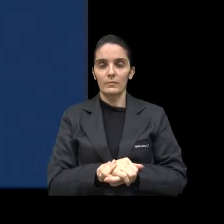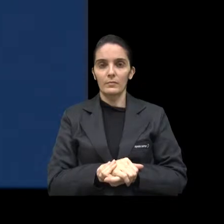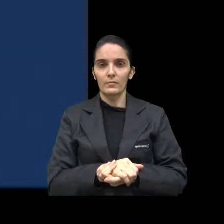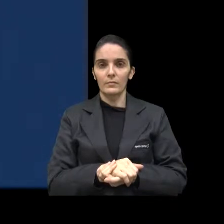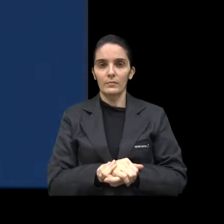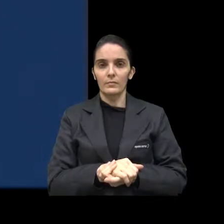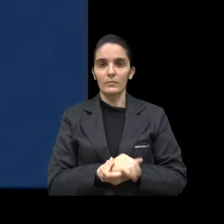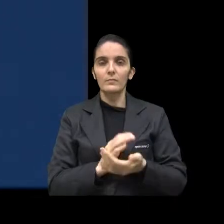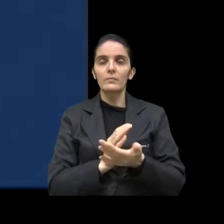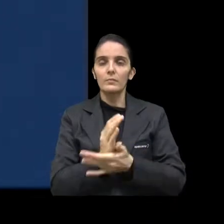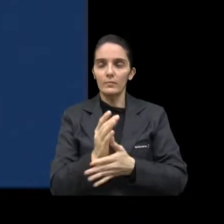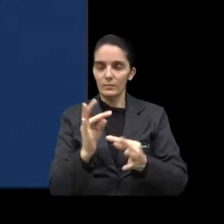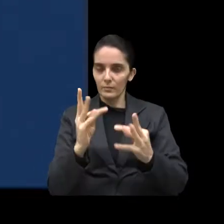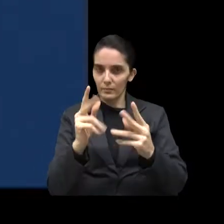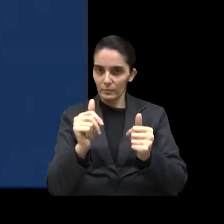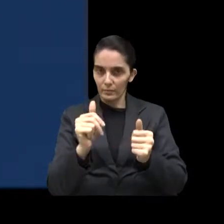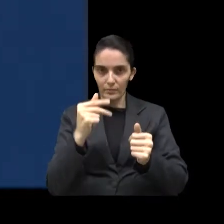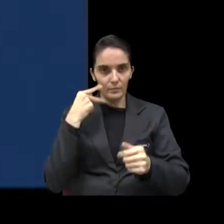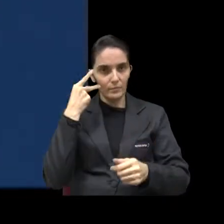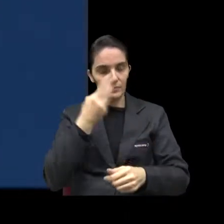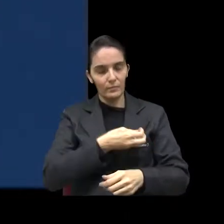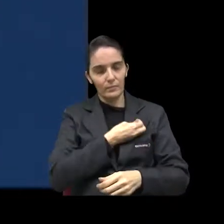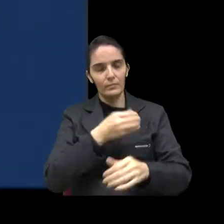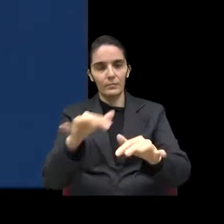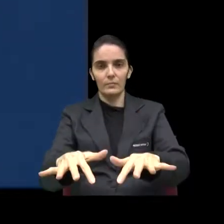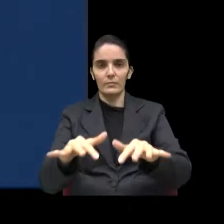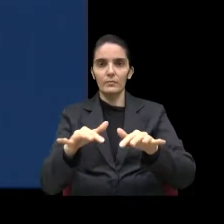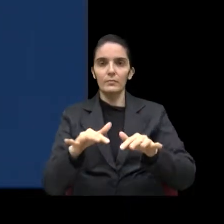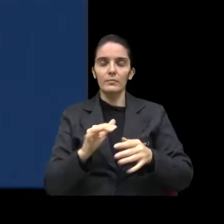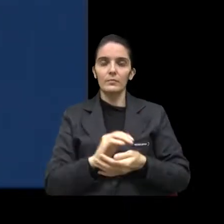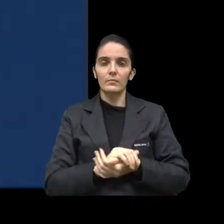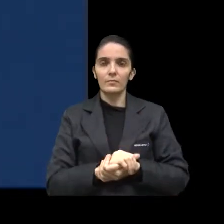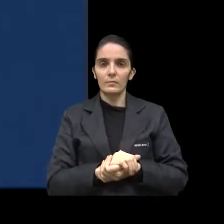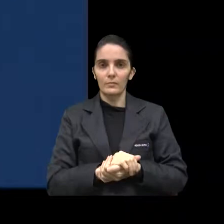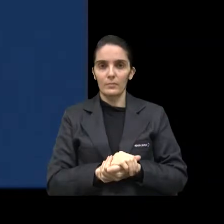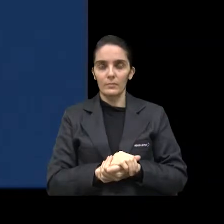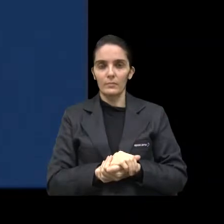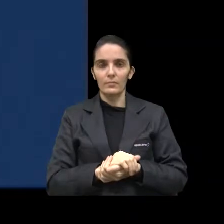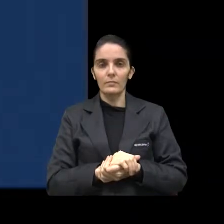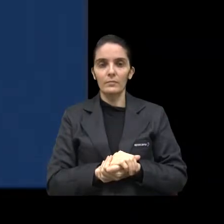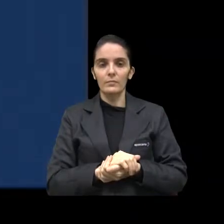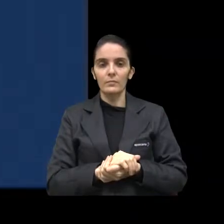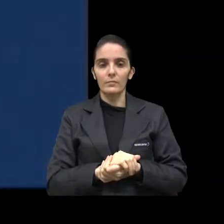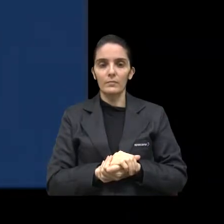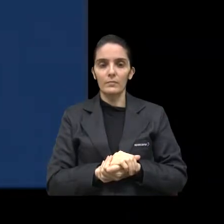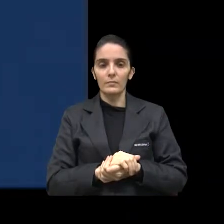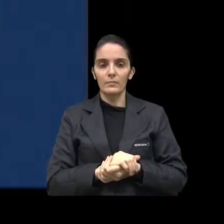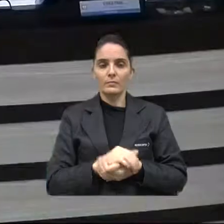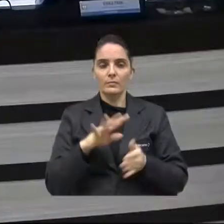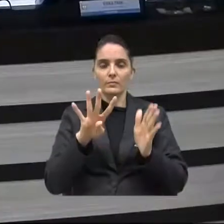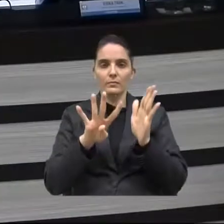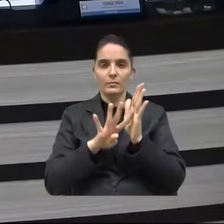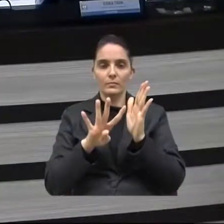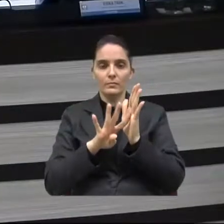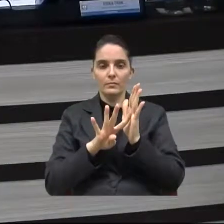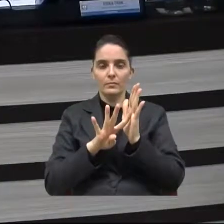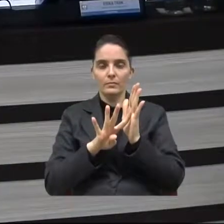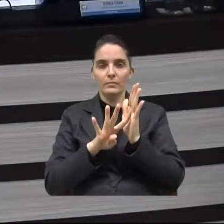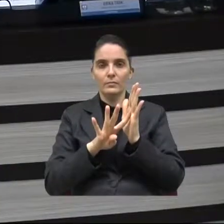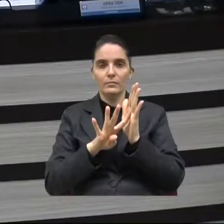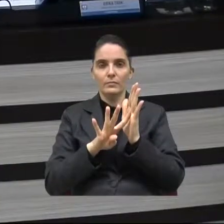O projeto foi aprovado por todos os vereadores presentes no plenário. Item 4 da